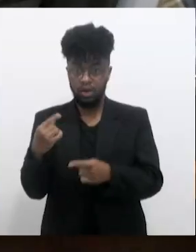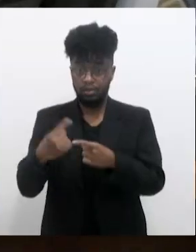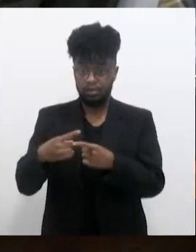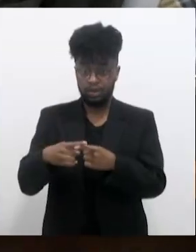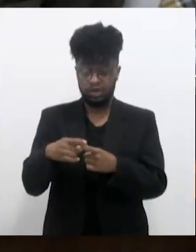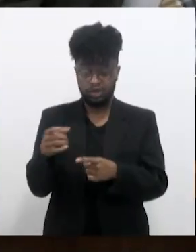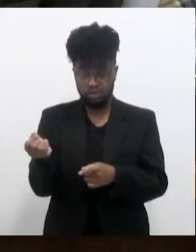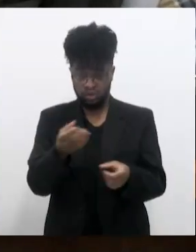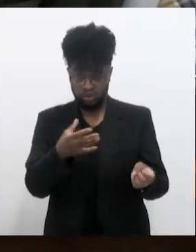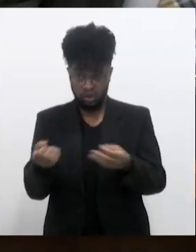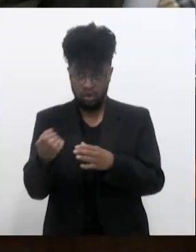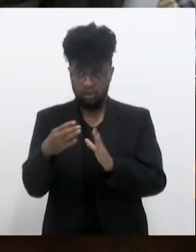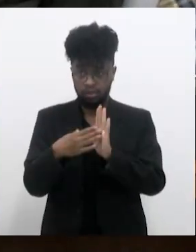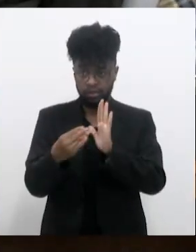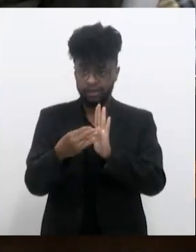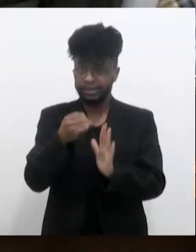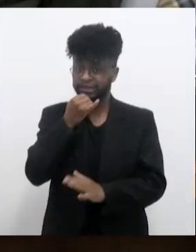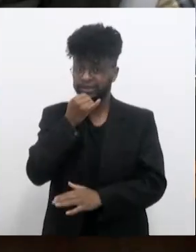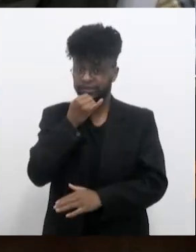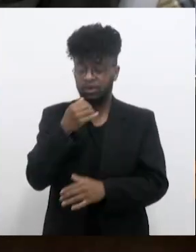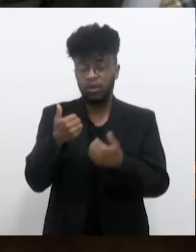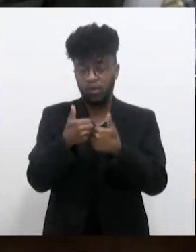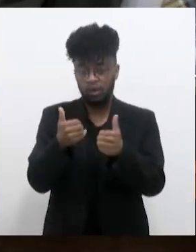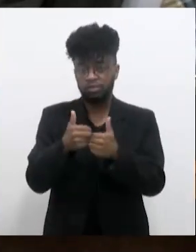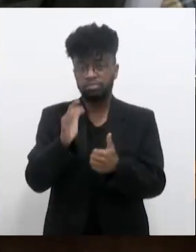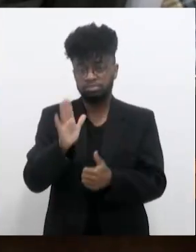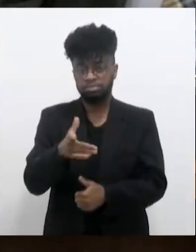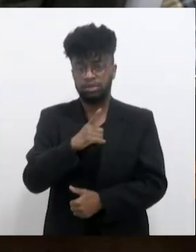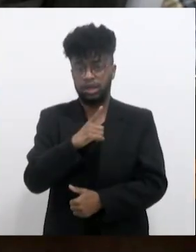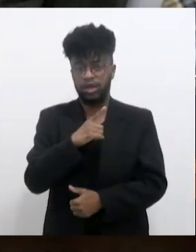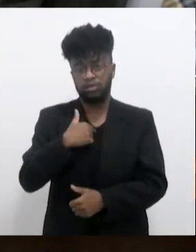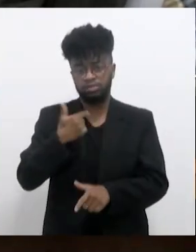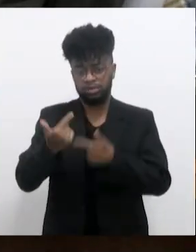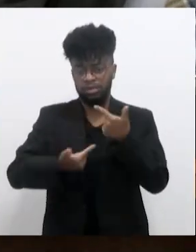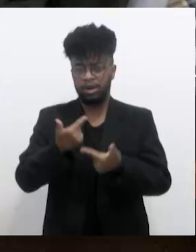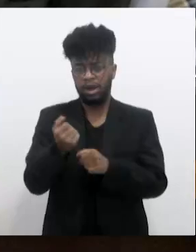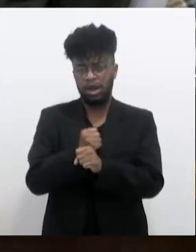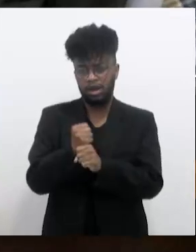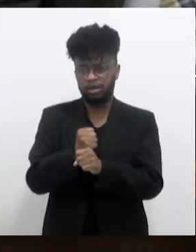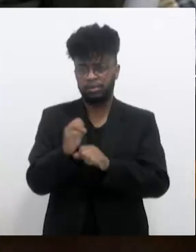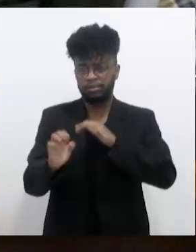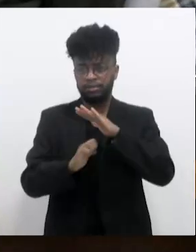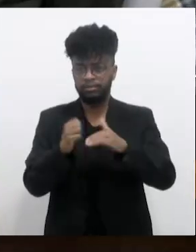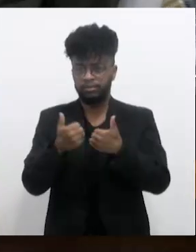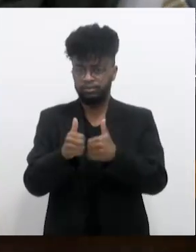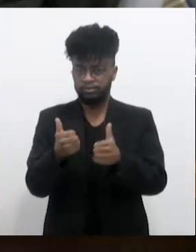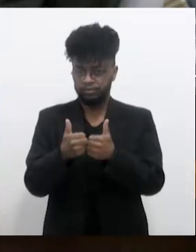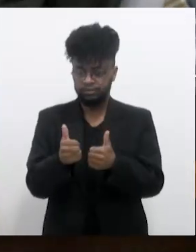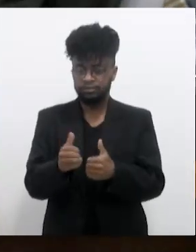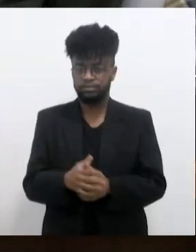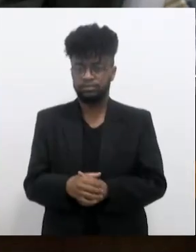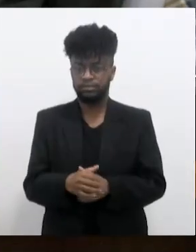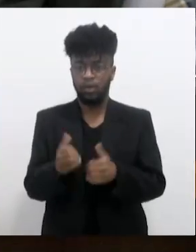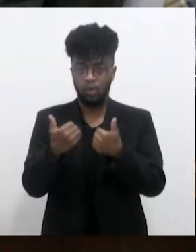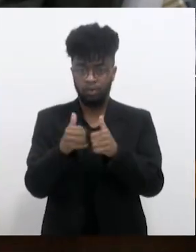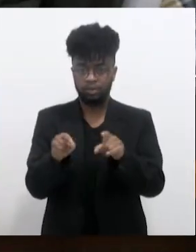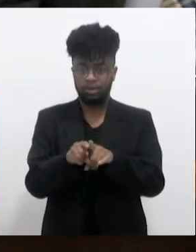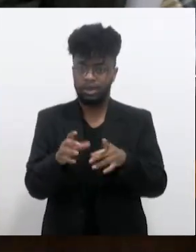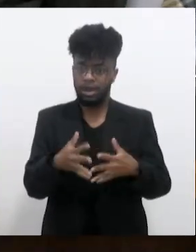geradores, igual, por exemplo, ônibus já acontece isso. Eu trabalhei em empresa de ônibus há muito tempo. Ônibus e